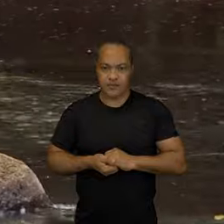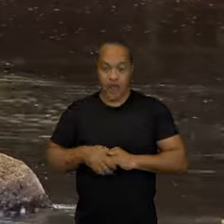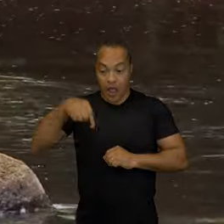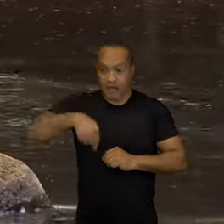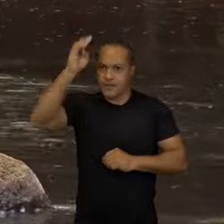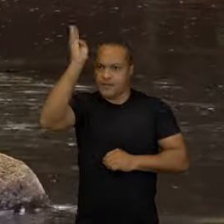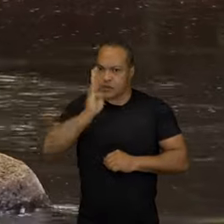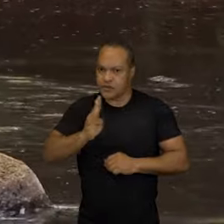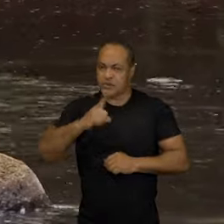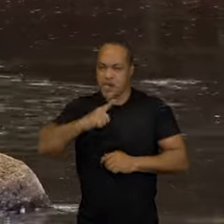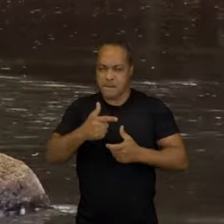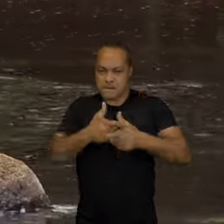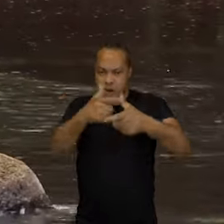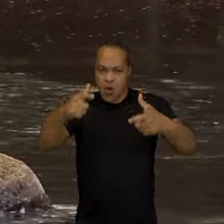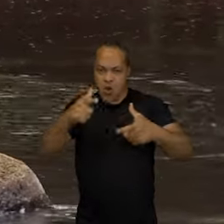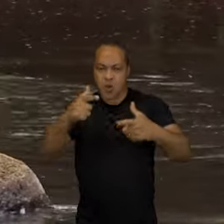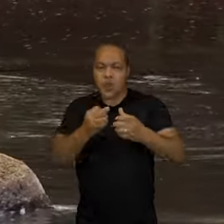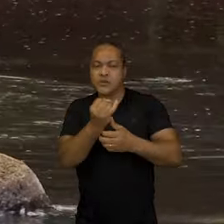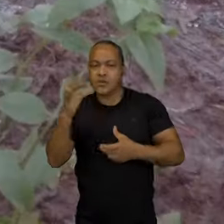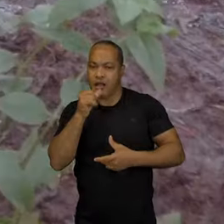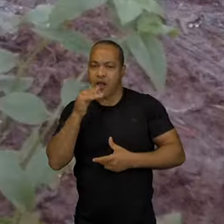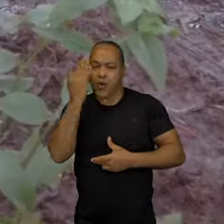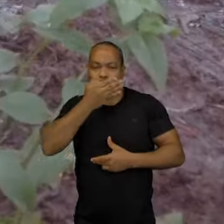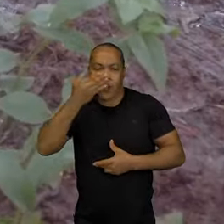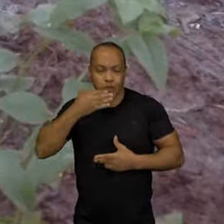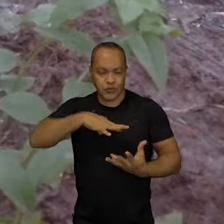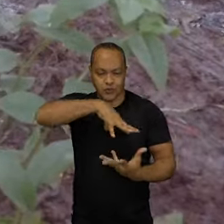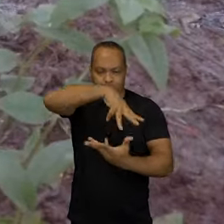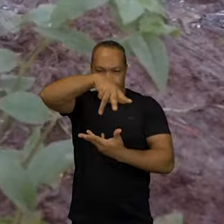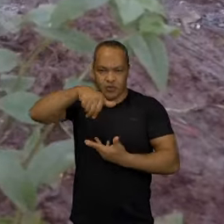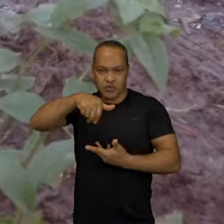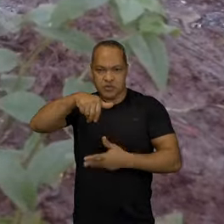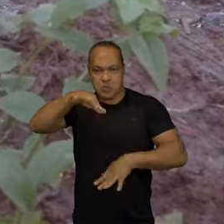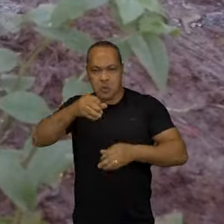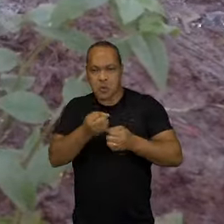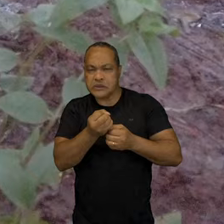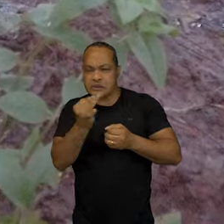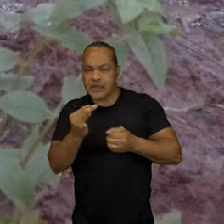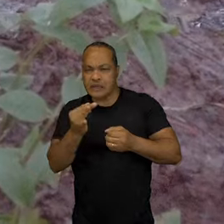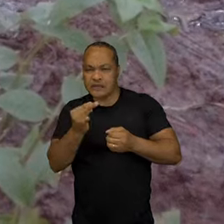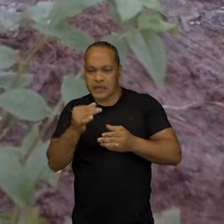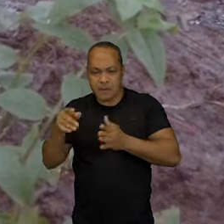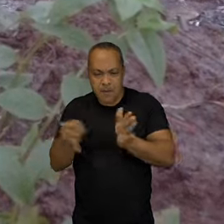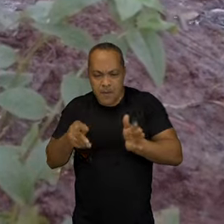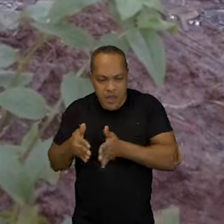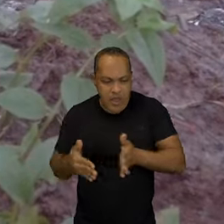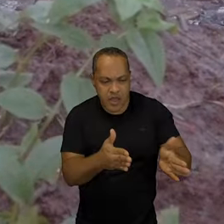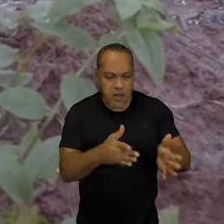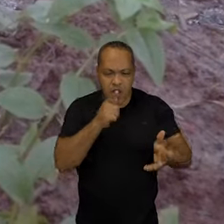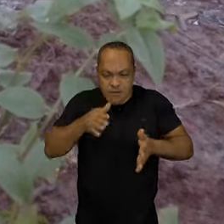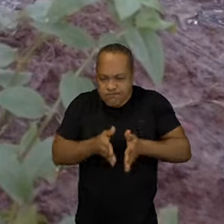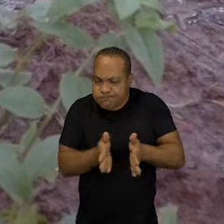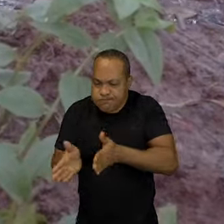O Brasil abriga a maior reserva de água doce líquida do mundo, com uma densa rede de rios e